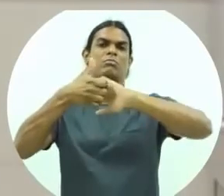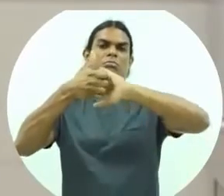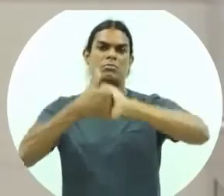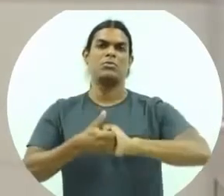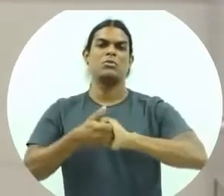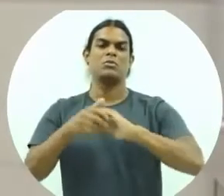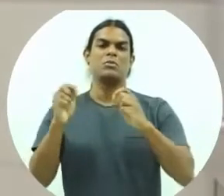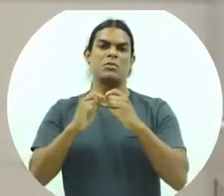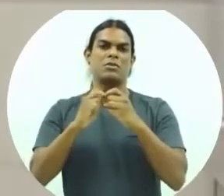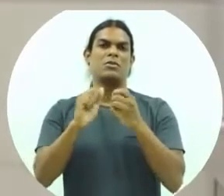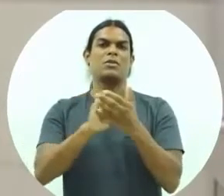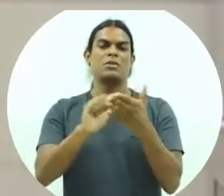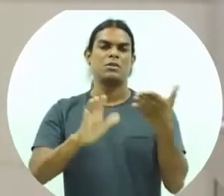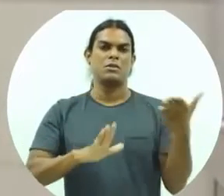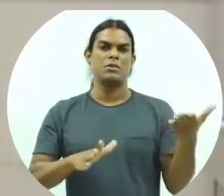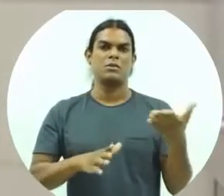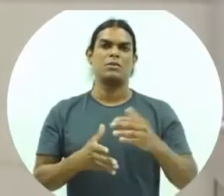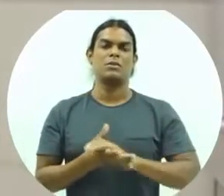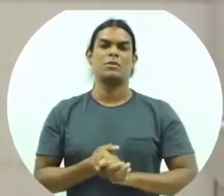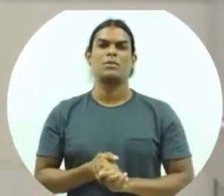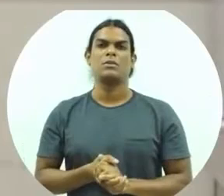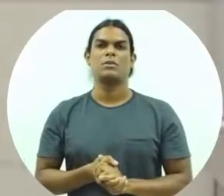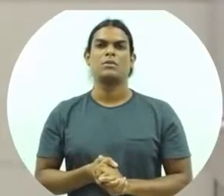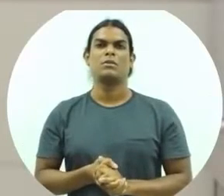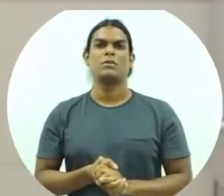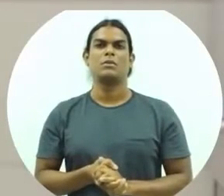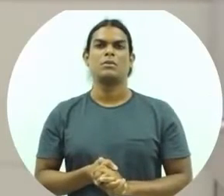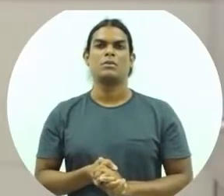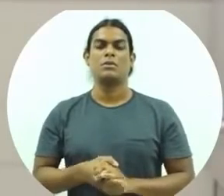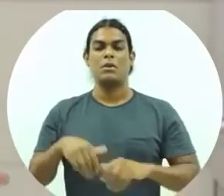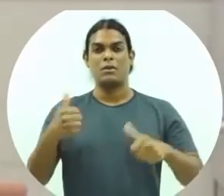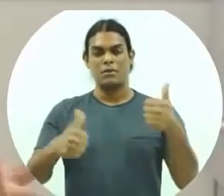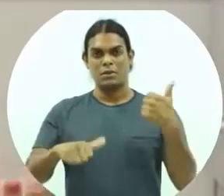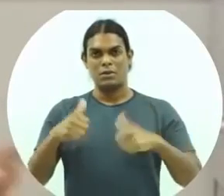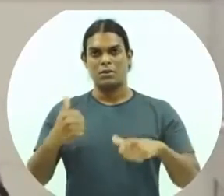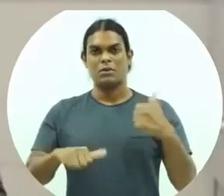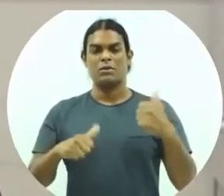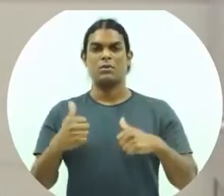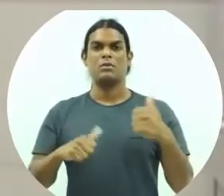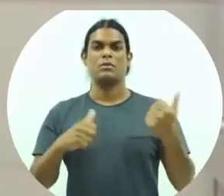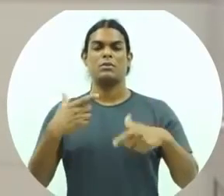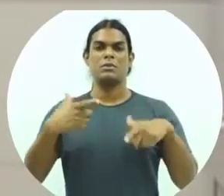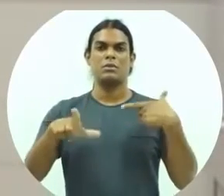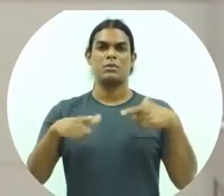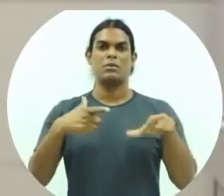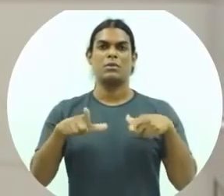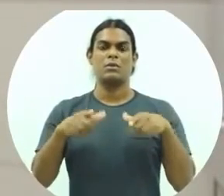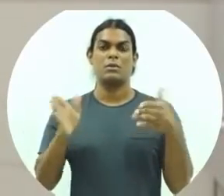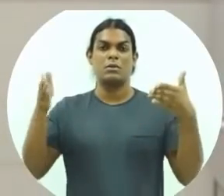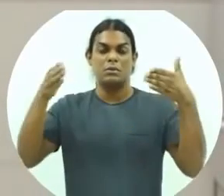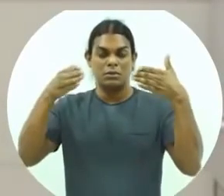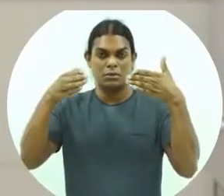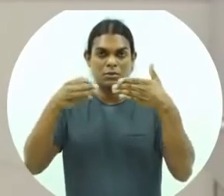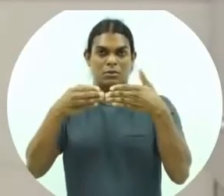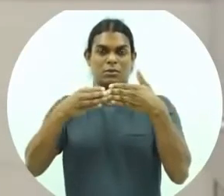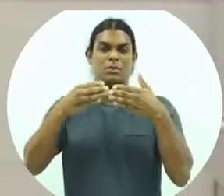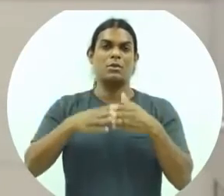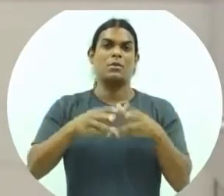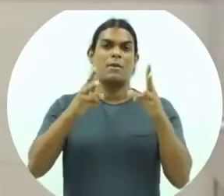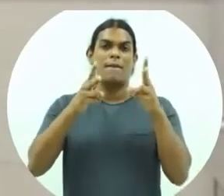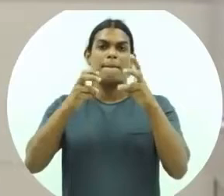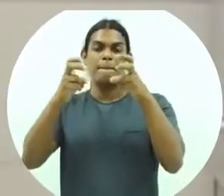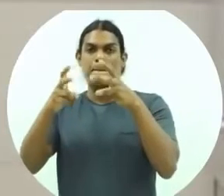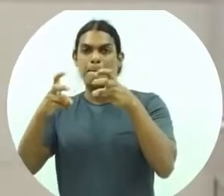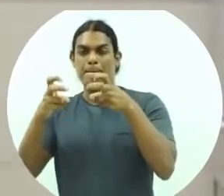que ele assuma determinadas atividades dentro da organização. A avaliação de desempenho no foco da aferição de potencial